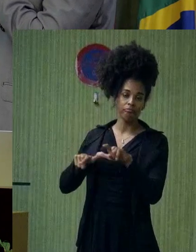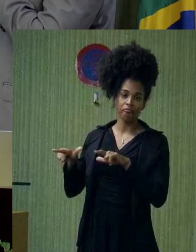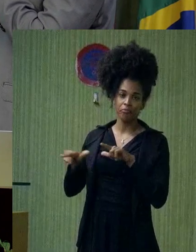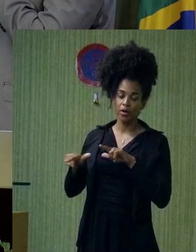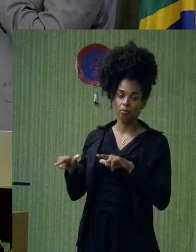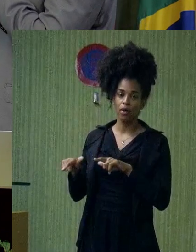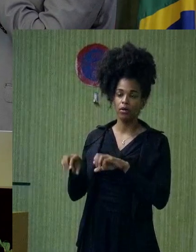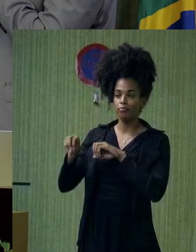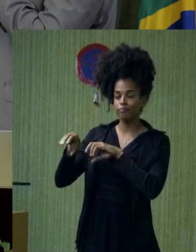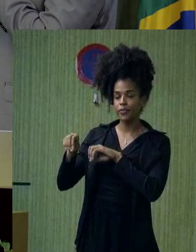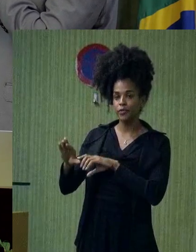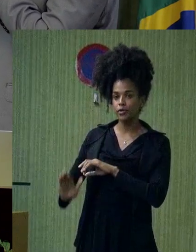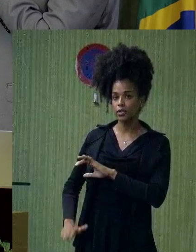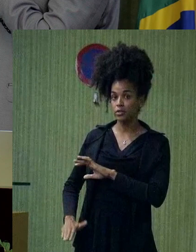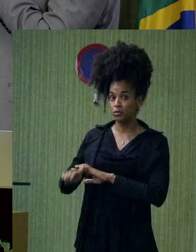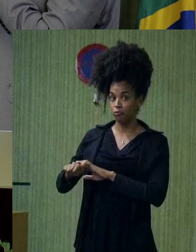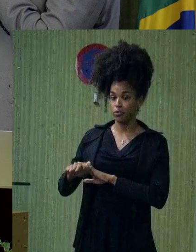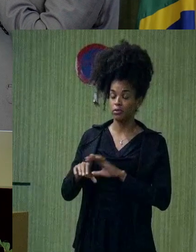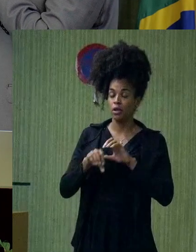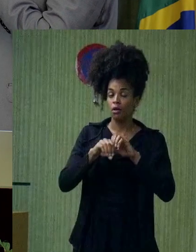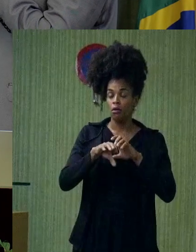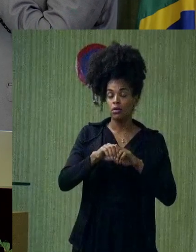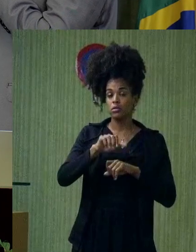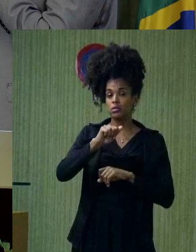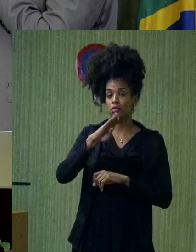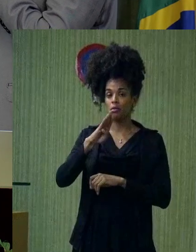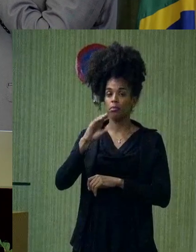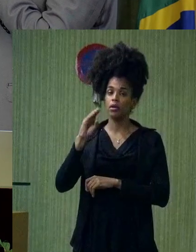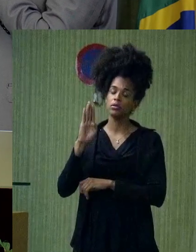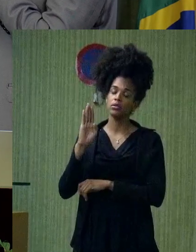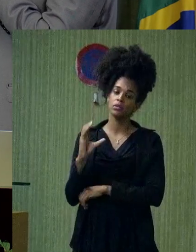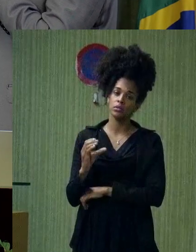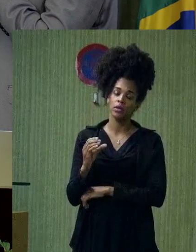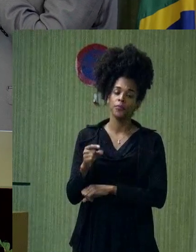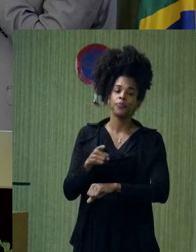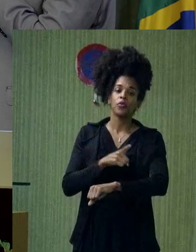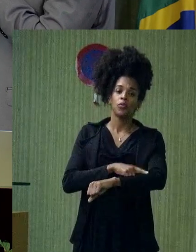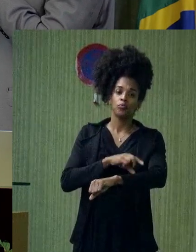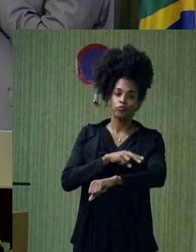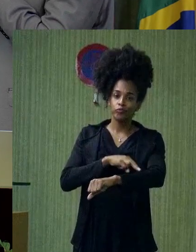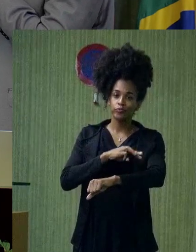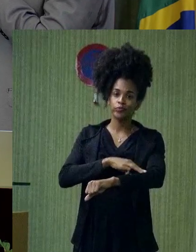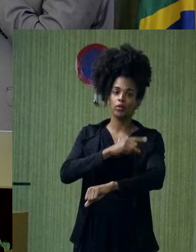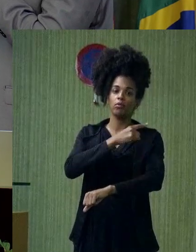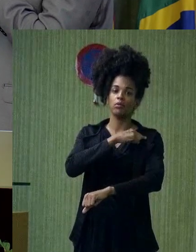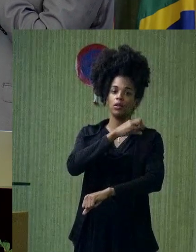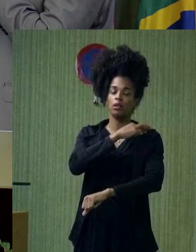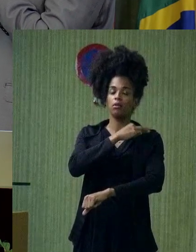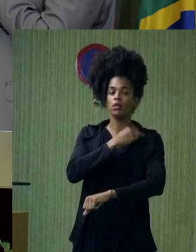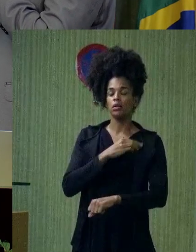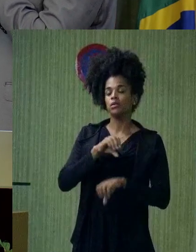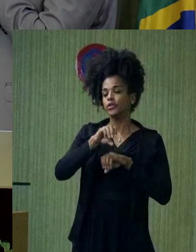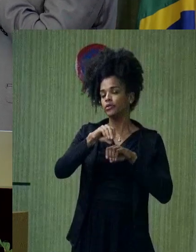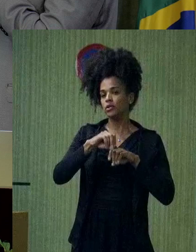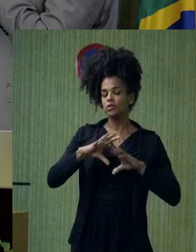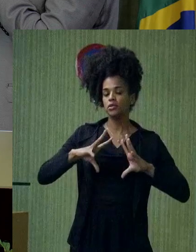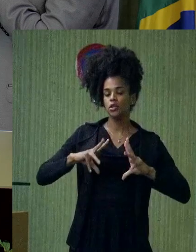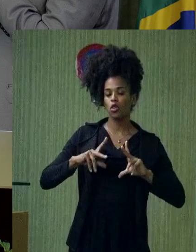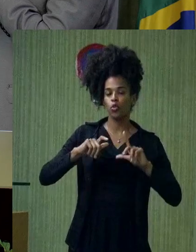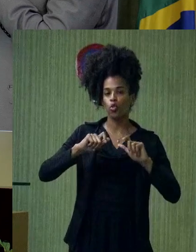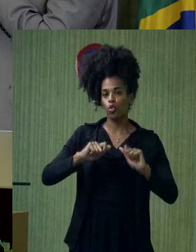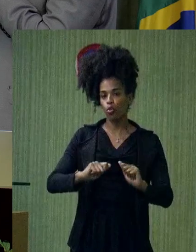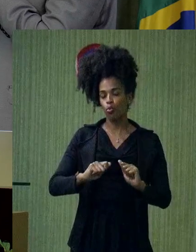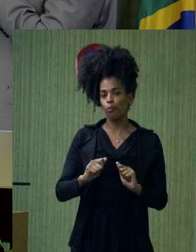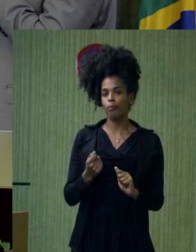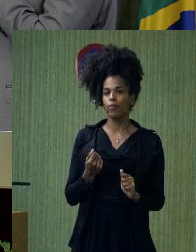infantil alfabetização Ensino Fundamental e Médio educação integral diversidade e